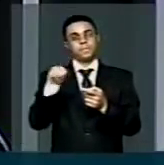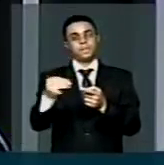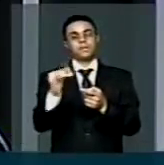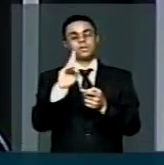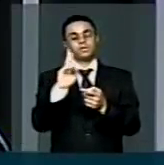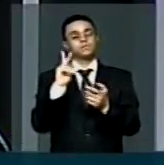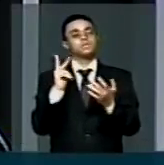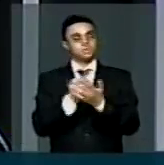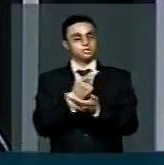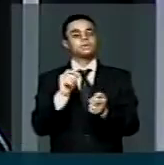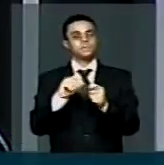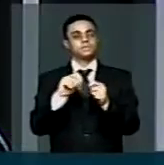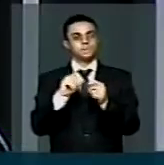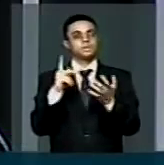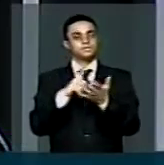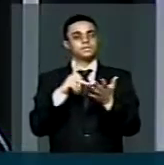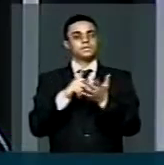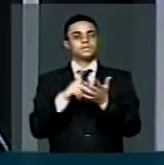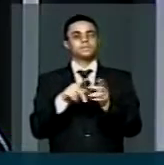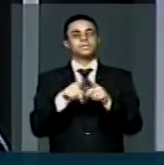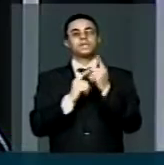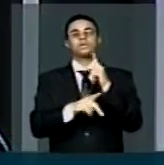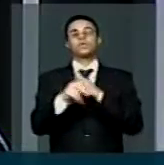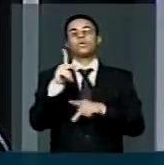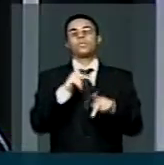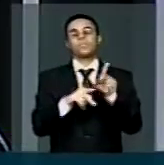executados. Para a população do Rio,